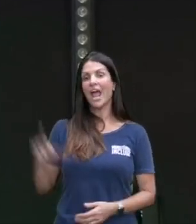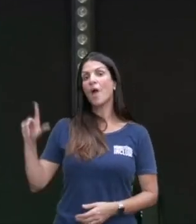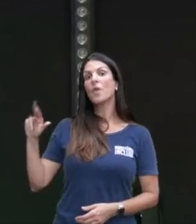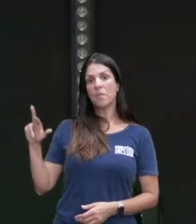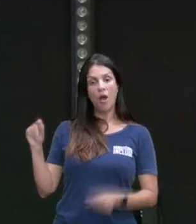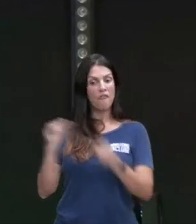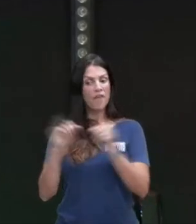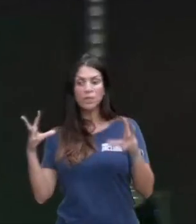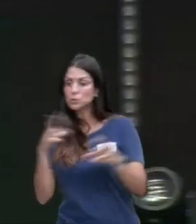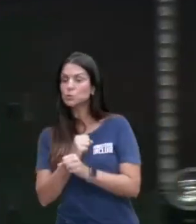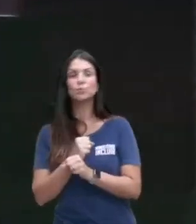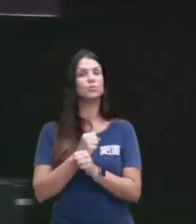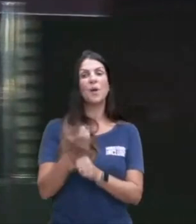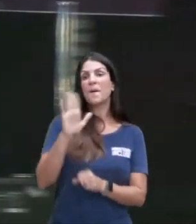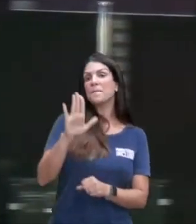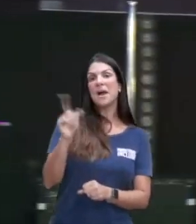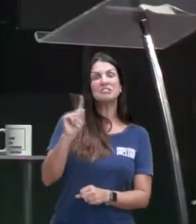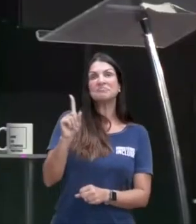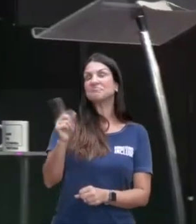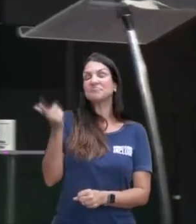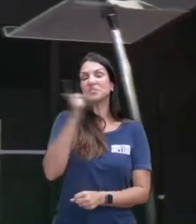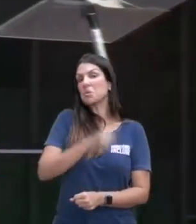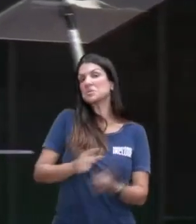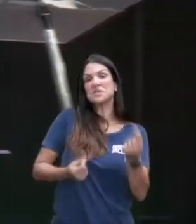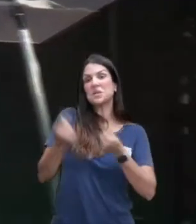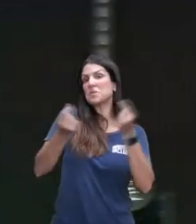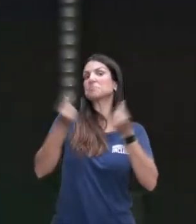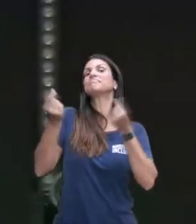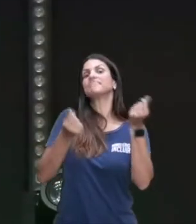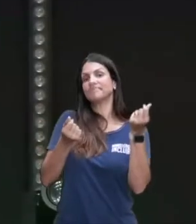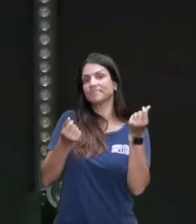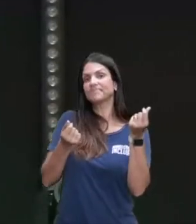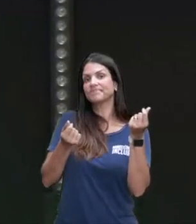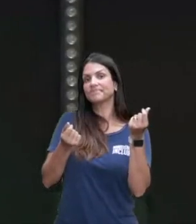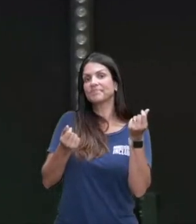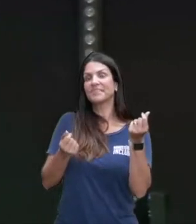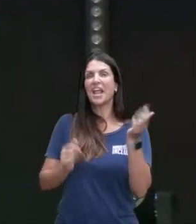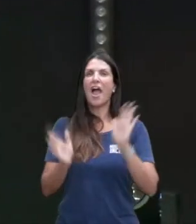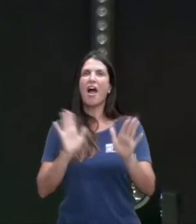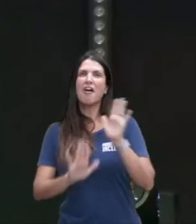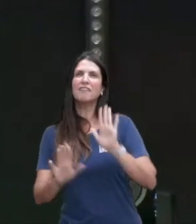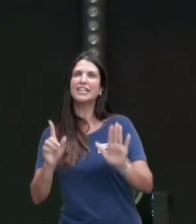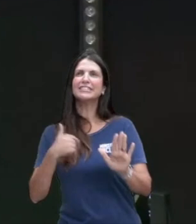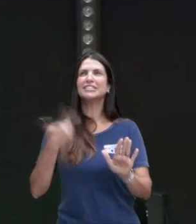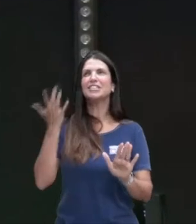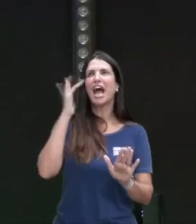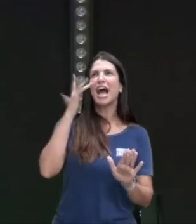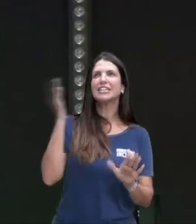e às vezes em que fazer a gente tá sendo desajustado no nosso valor dentro de